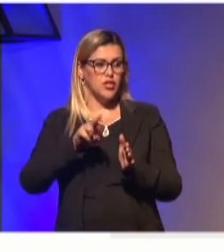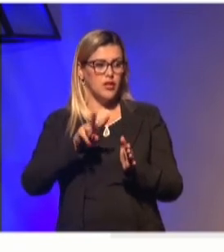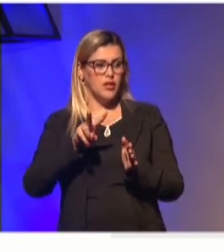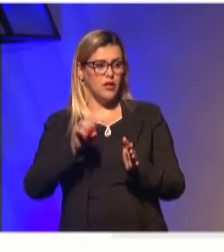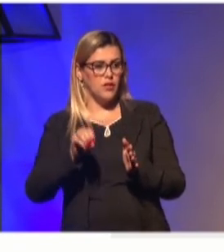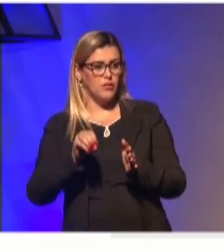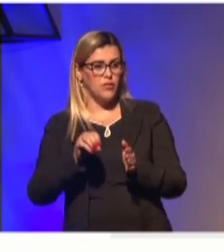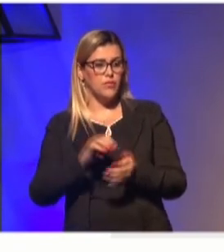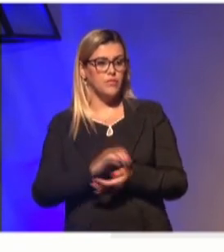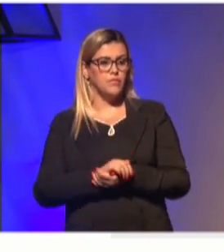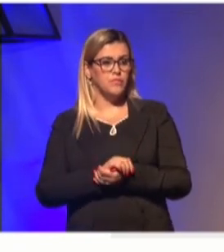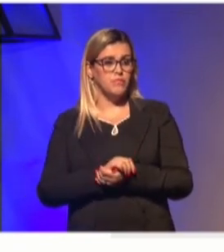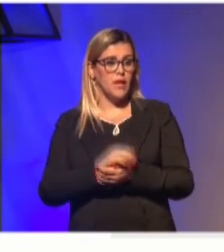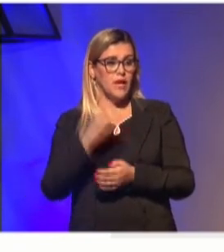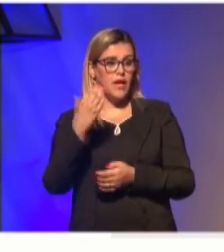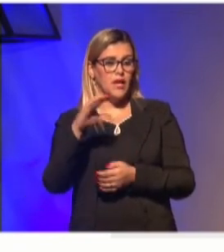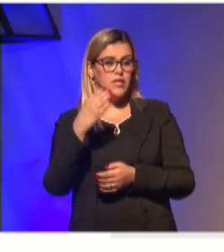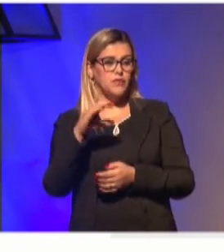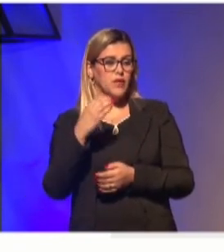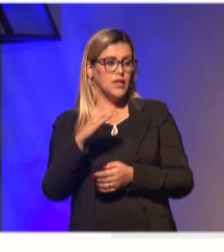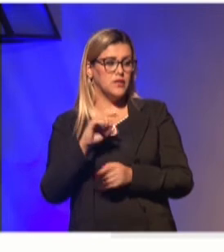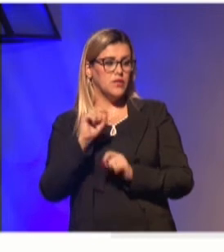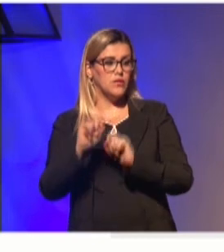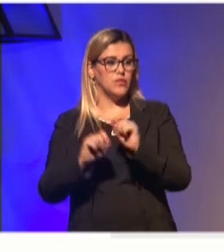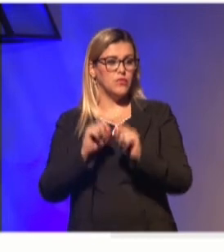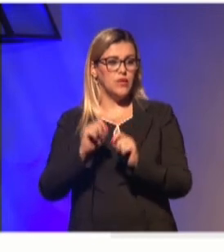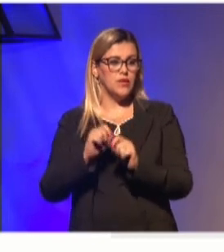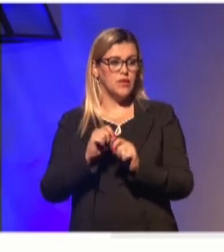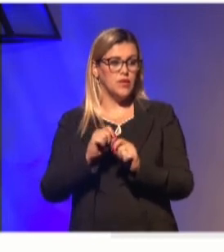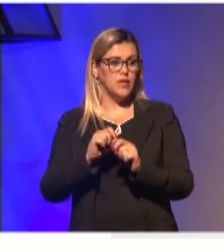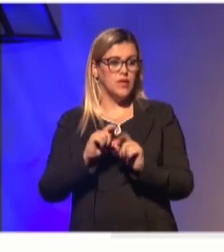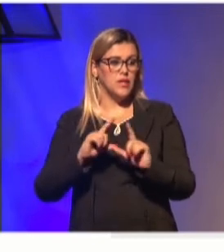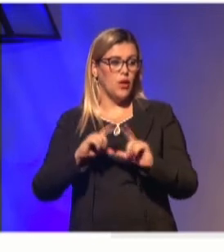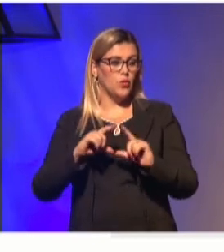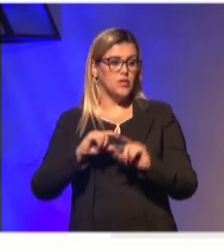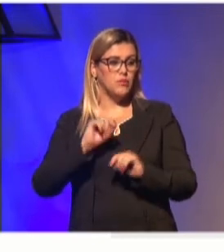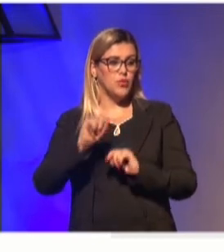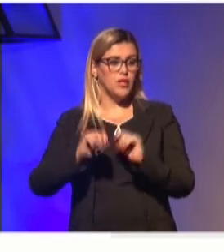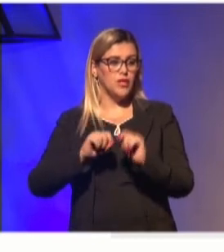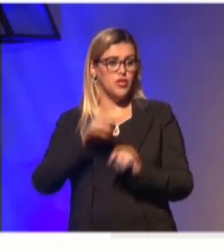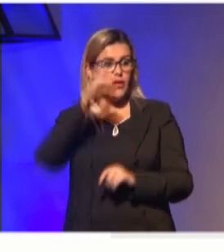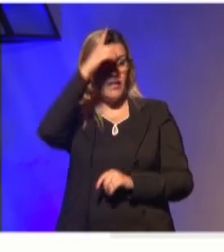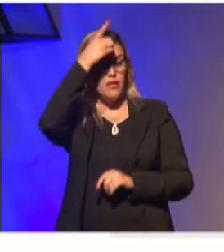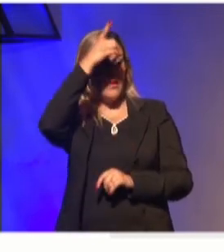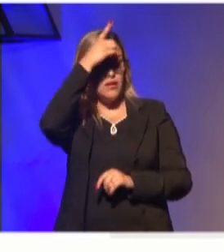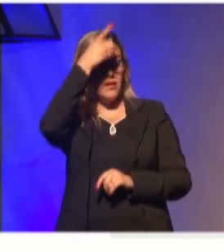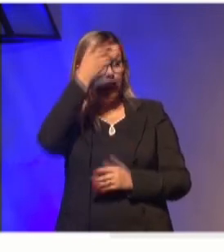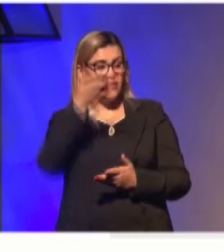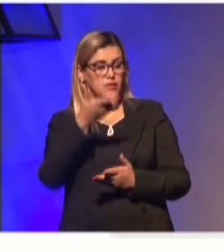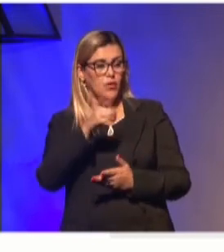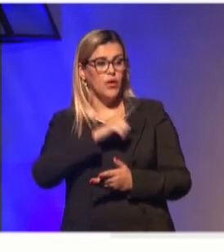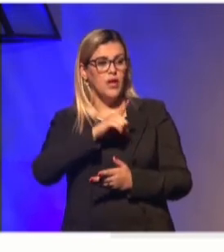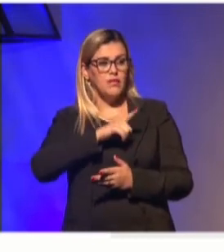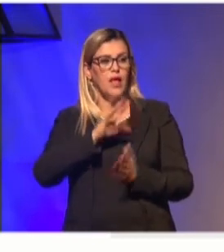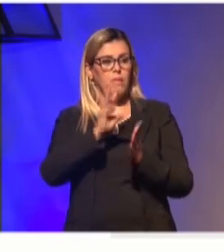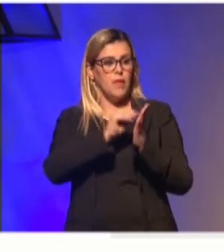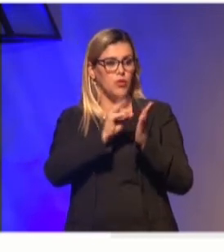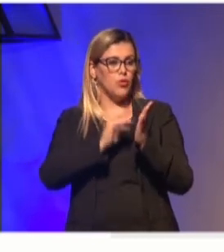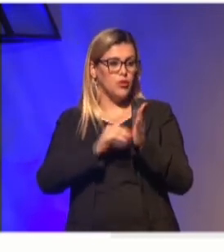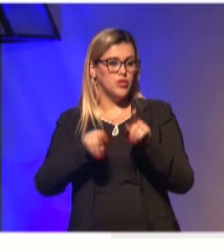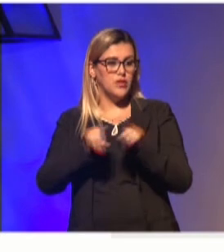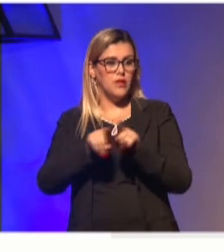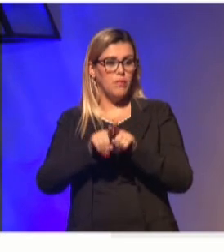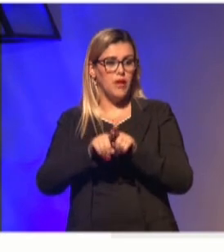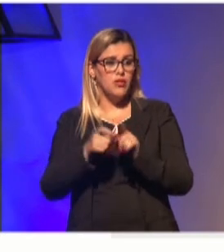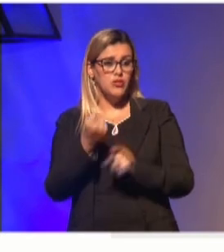Pedro lá classifica esse estudo com 5 de 10. Então, estudo com alguns viéses metodológicos, né? Mas a gente encontra apenas